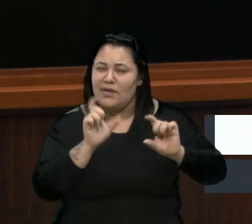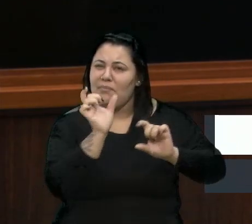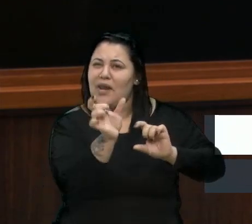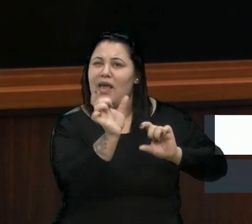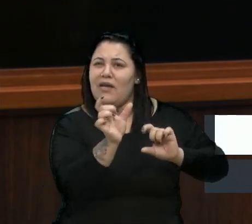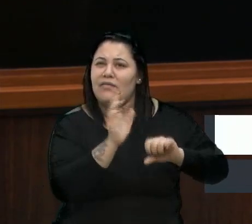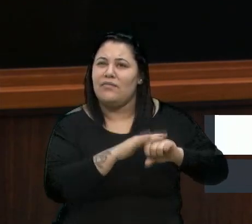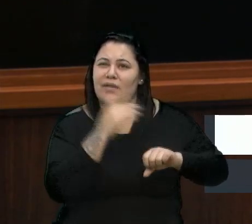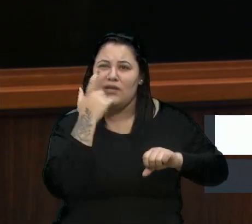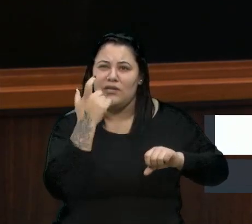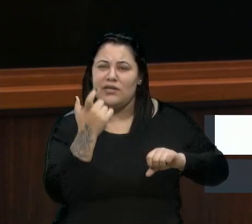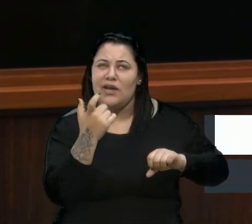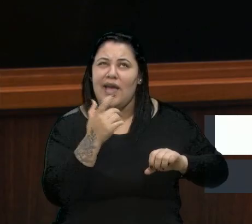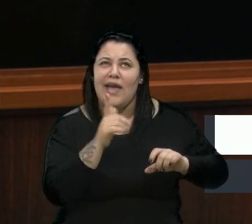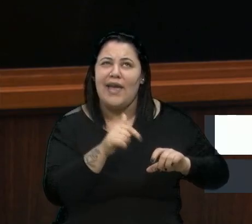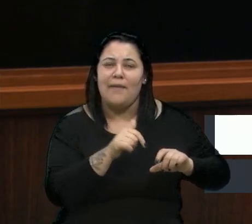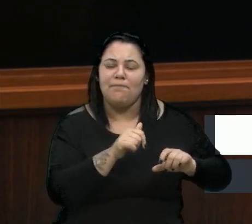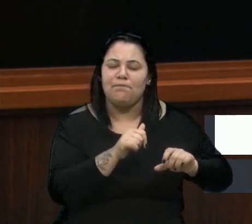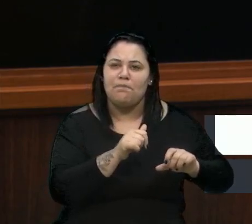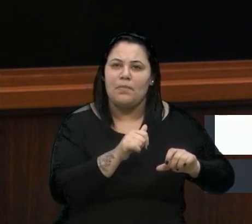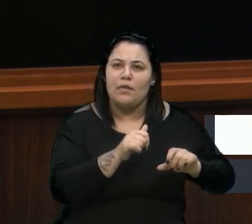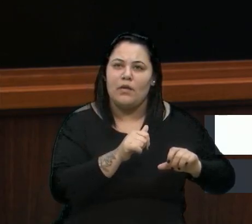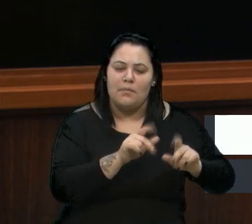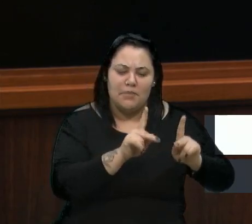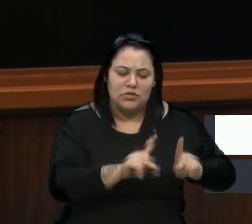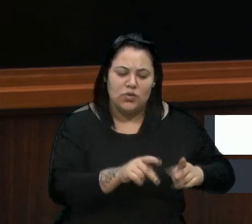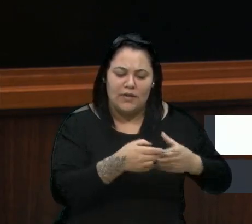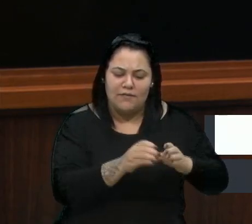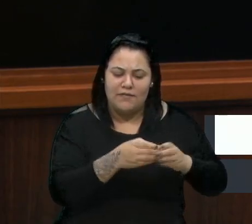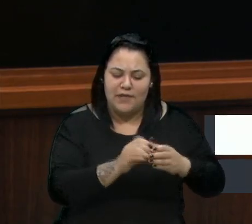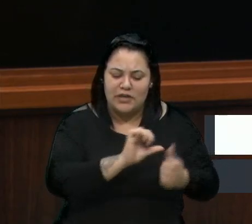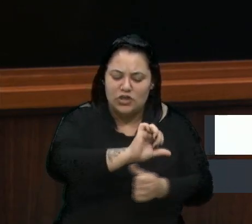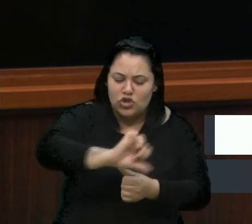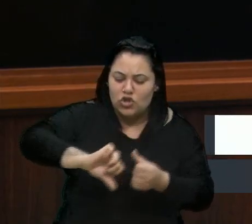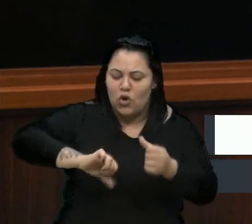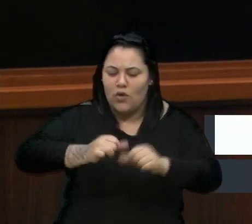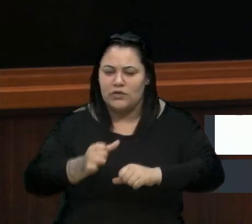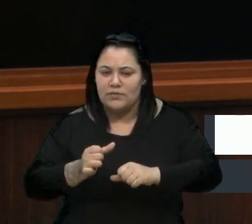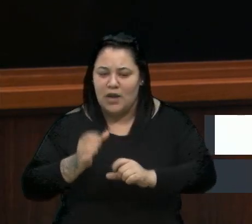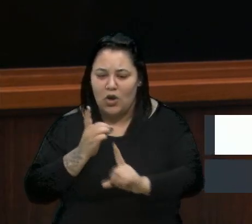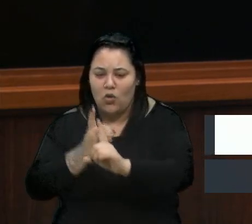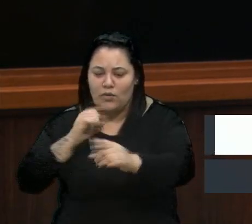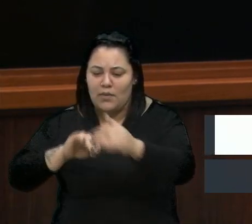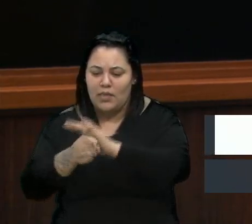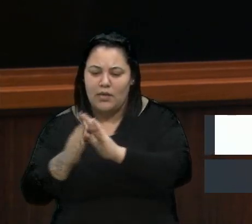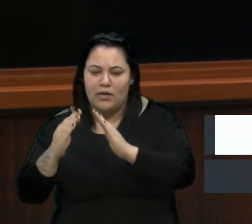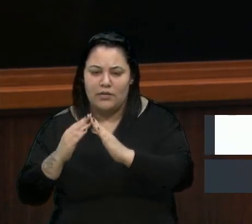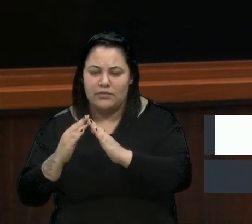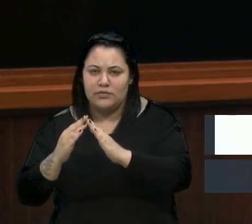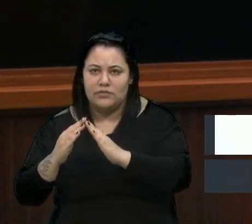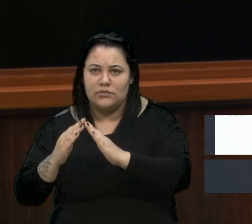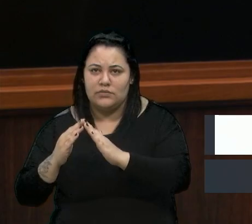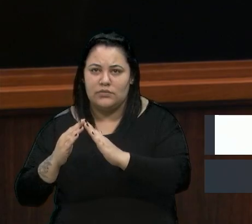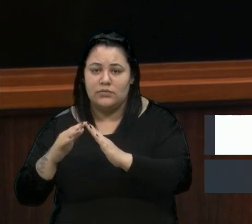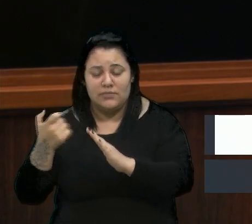em transição, pessoas em transição para uma moradia adequada, mas tem que ter moradia para eles.